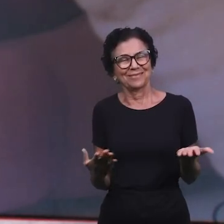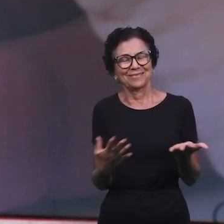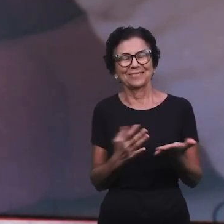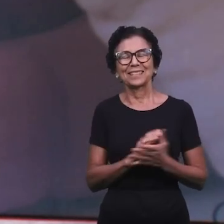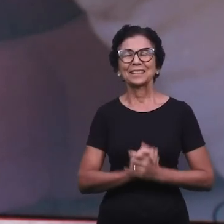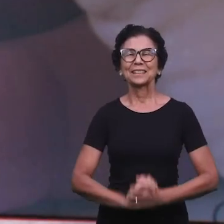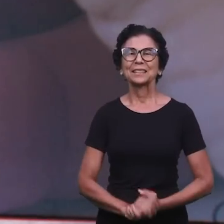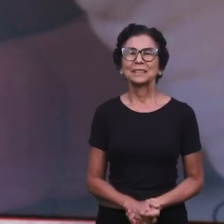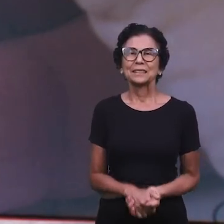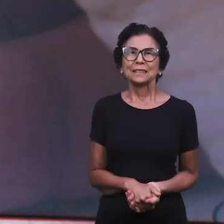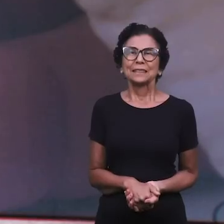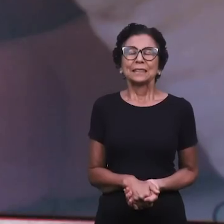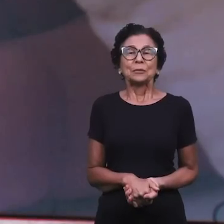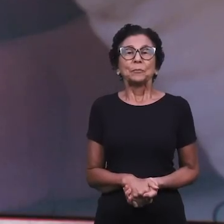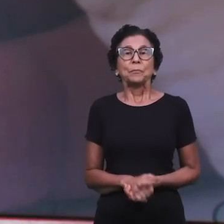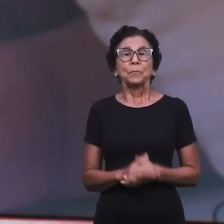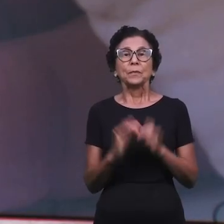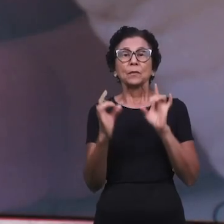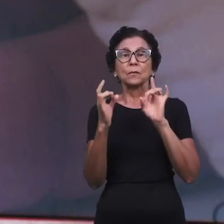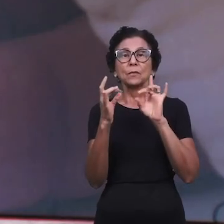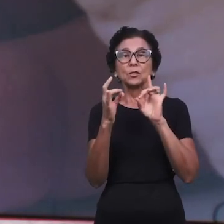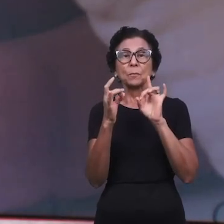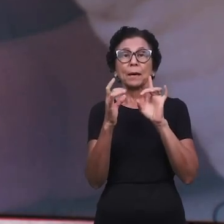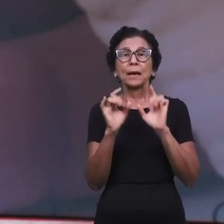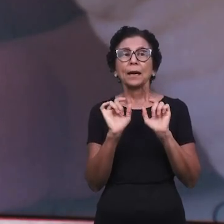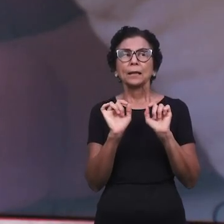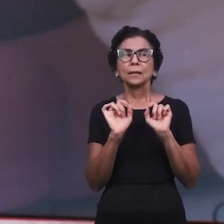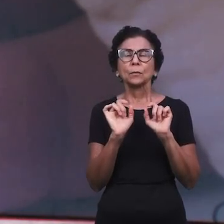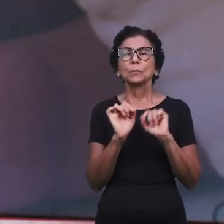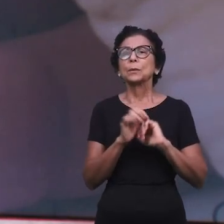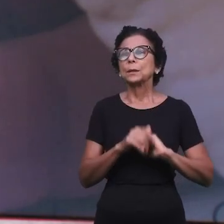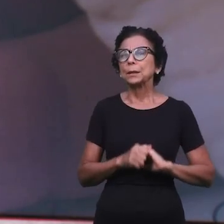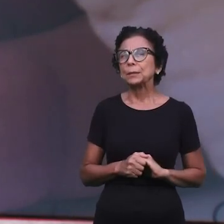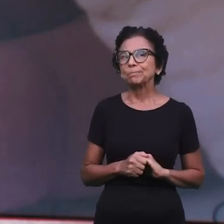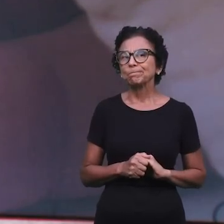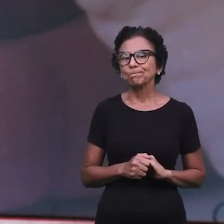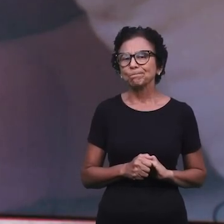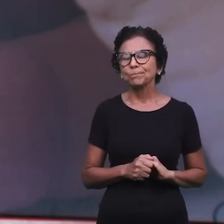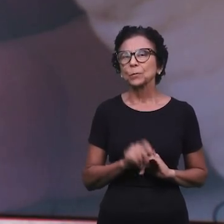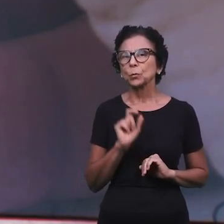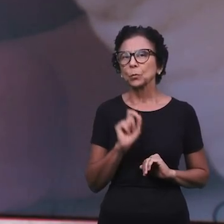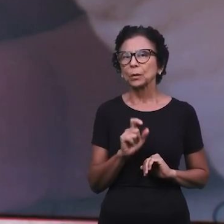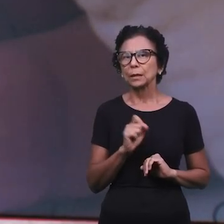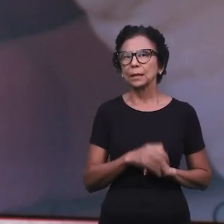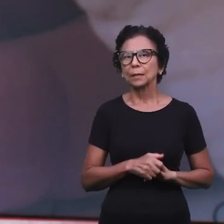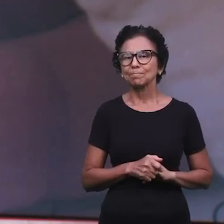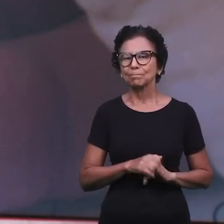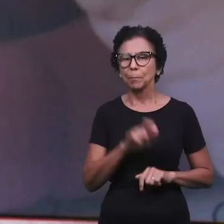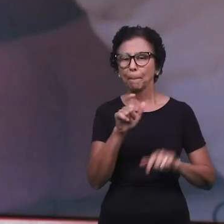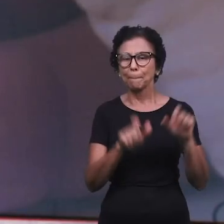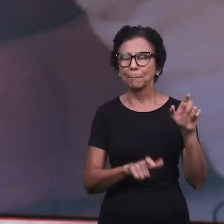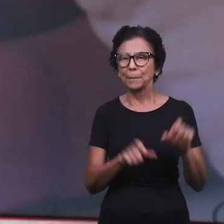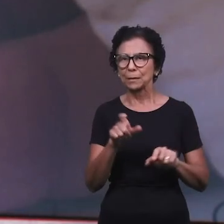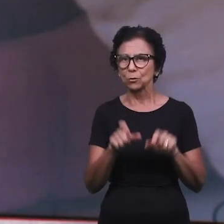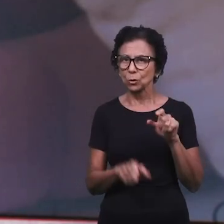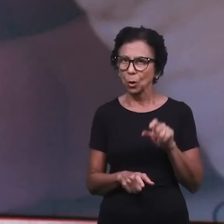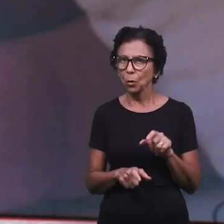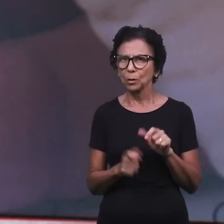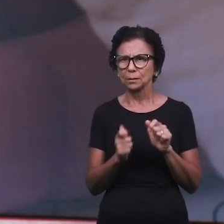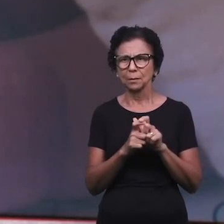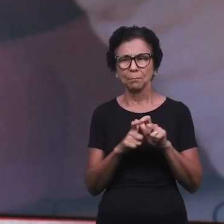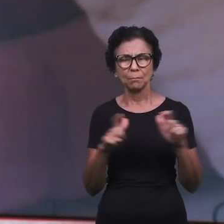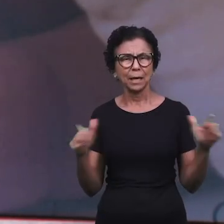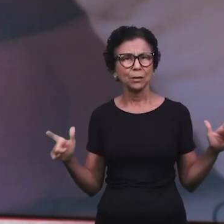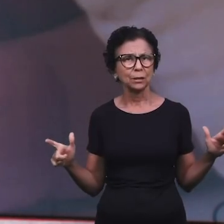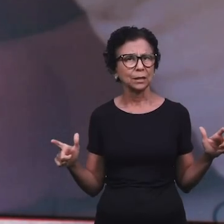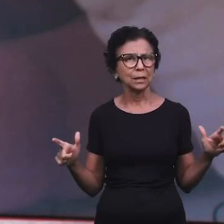programa, mas chegou para a gente uma informação que muitos irmãos ainda não conhecem o programa Foco nos Concursos. Você